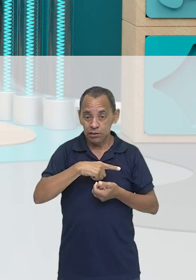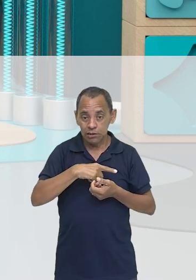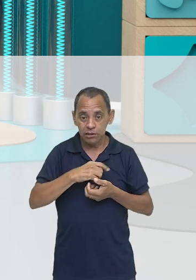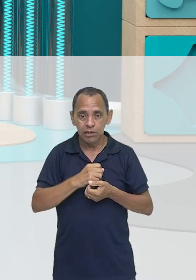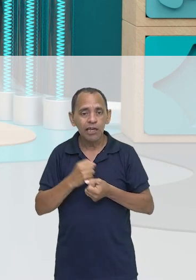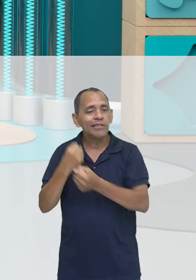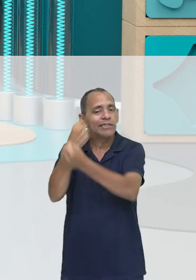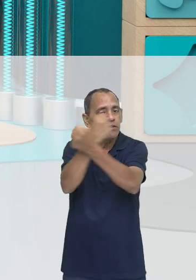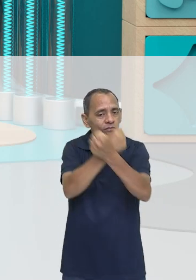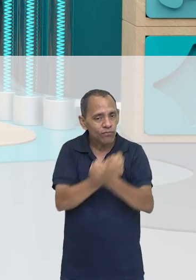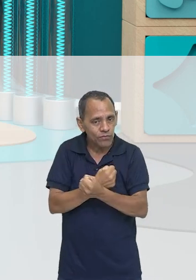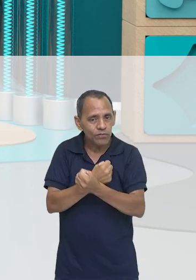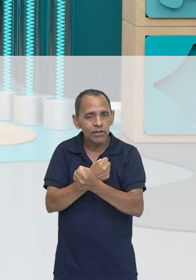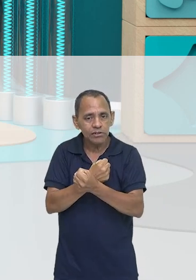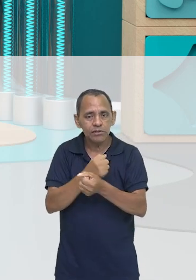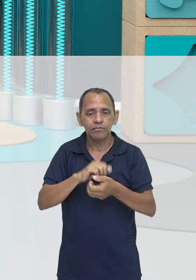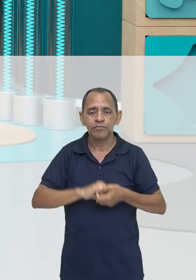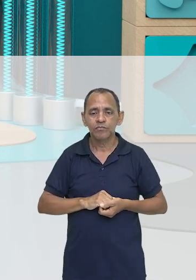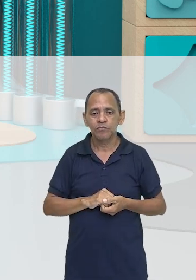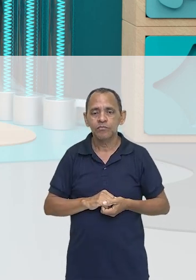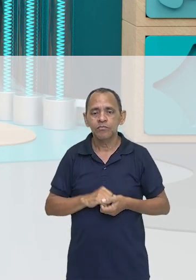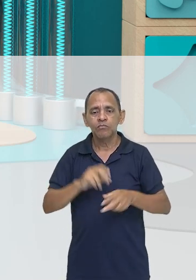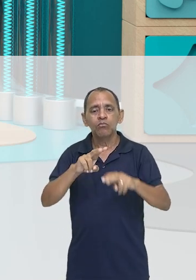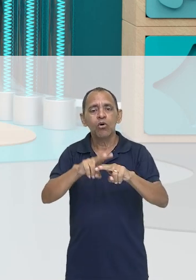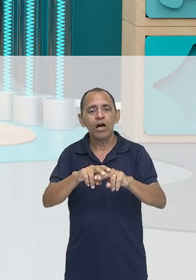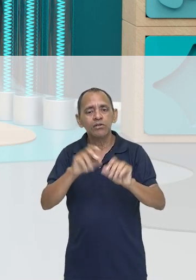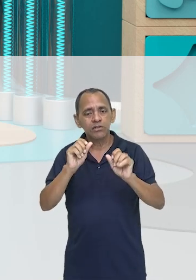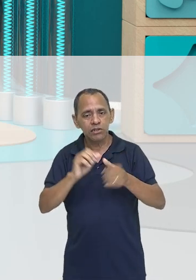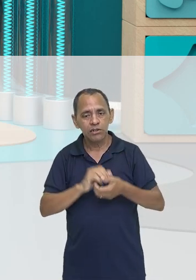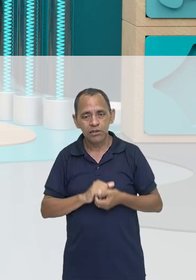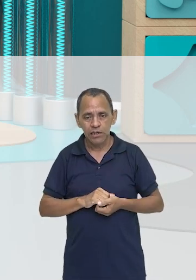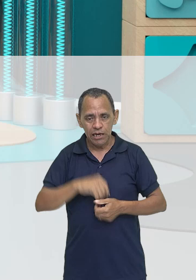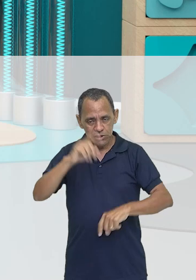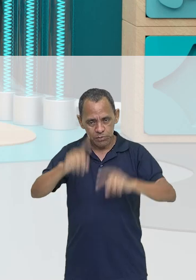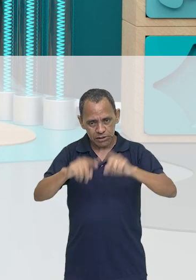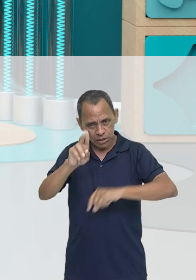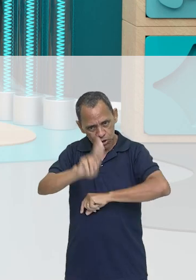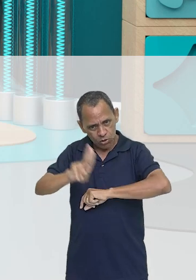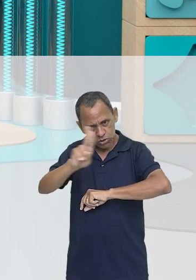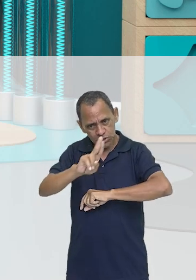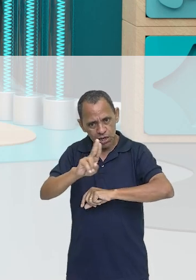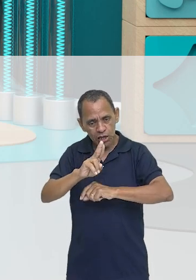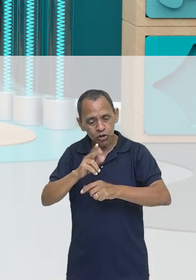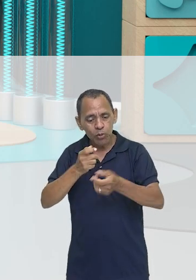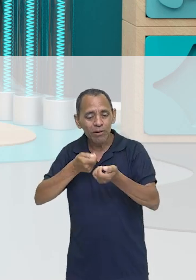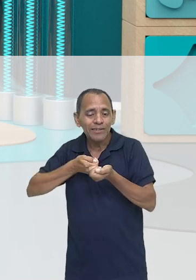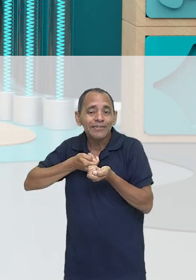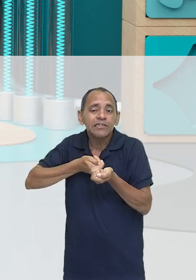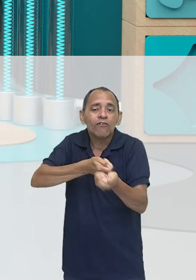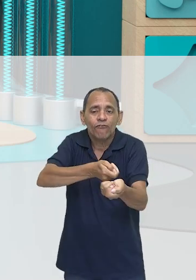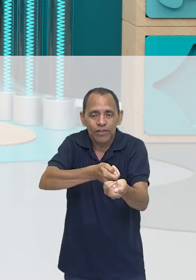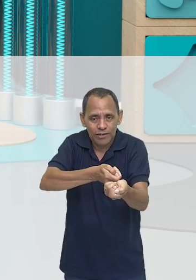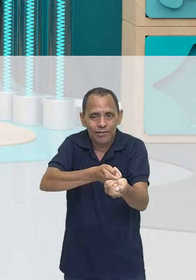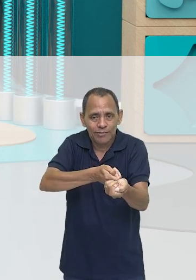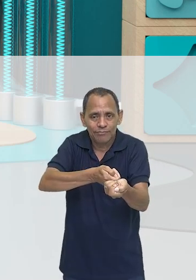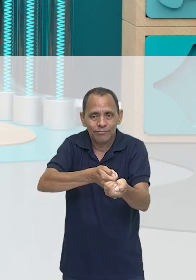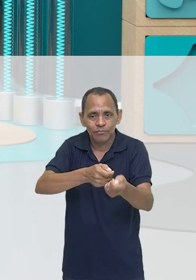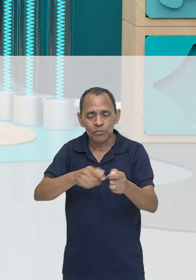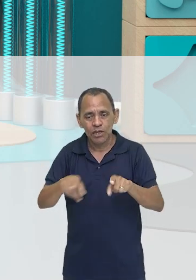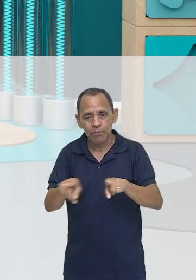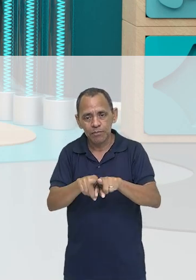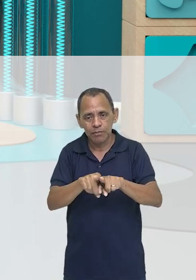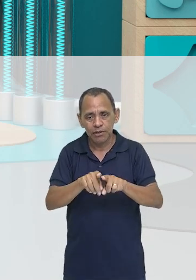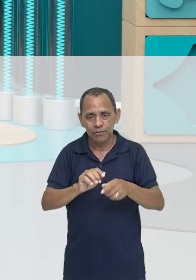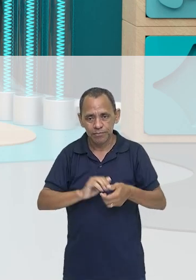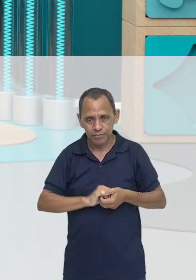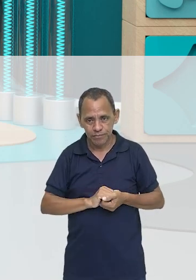para não machucar, para não lesionar o meu oponente, certo? Então, essa é a nossa shinai. Já que a gente